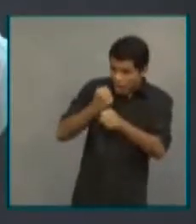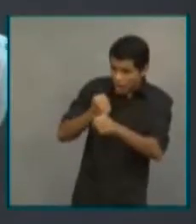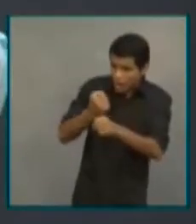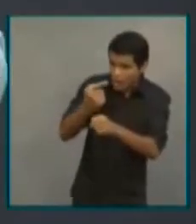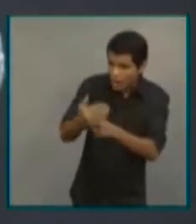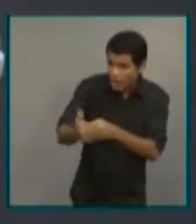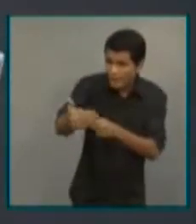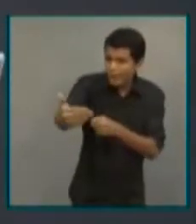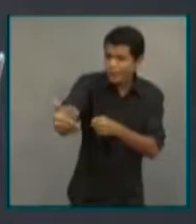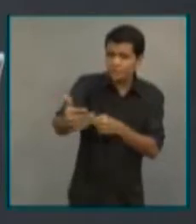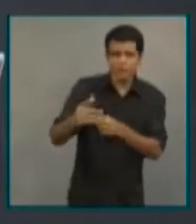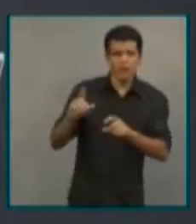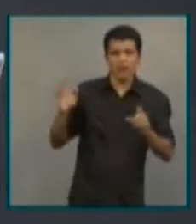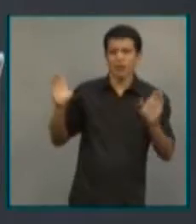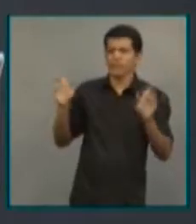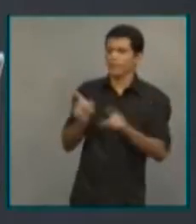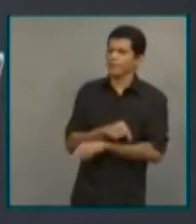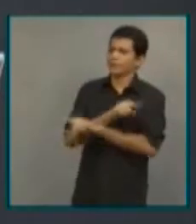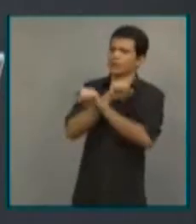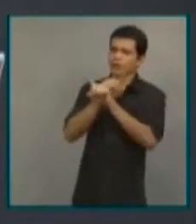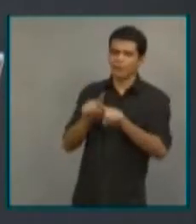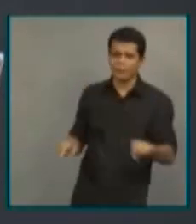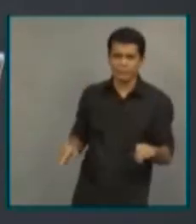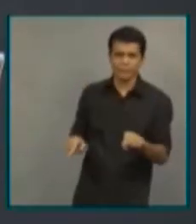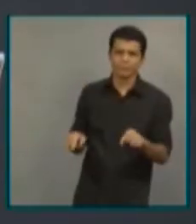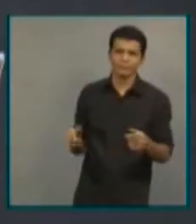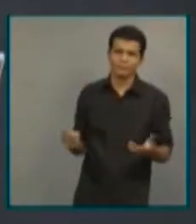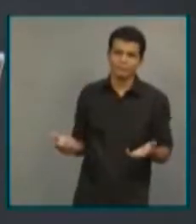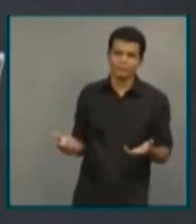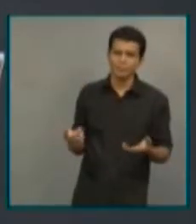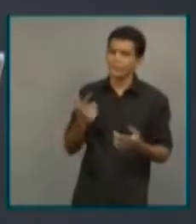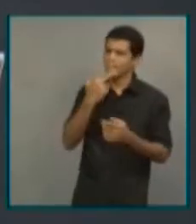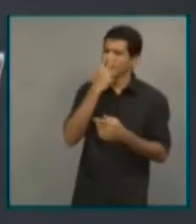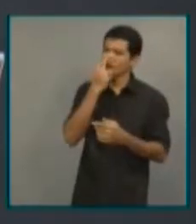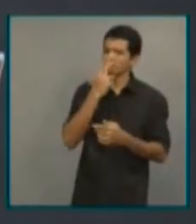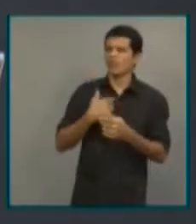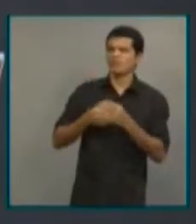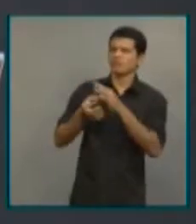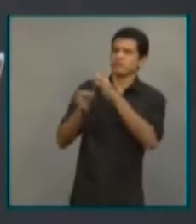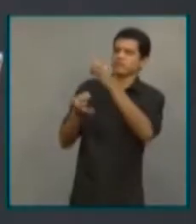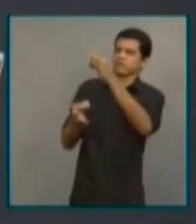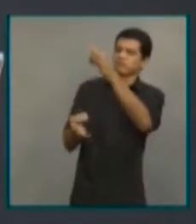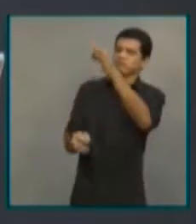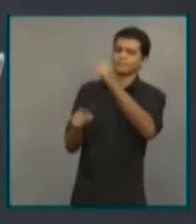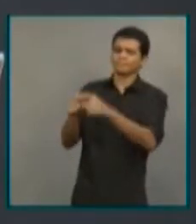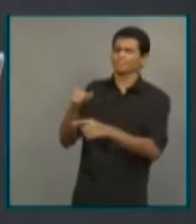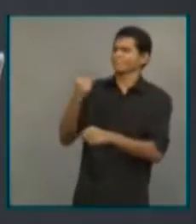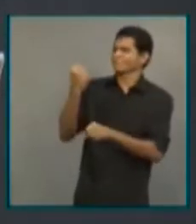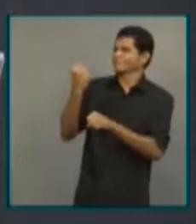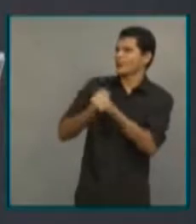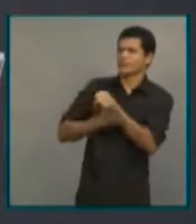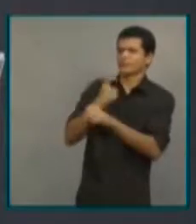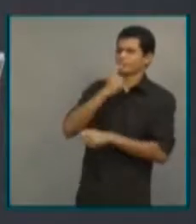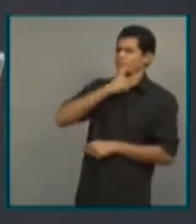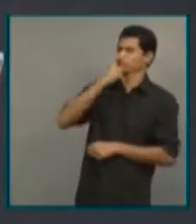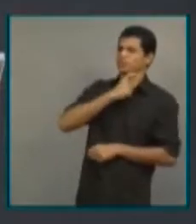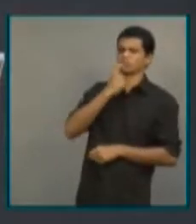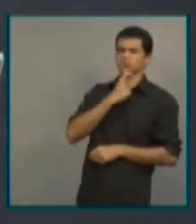a advocacia simplesmente uma falácia por desconhecimento do candidato, que aqui já